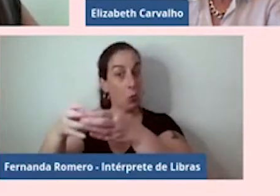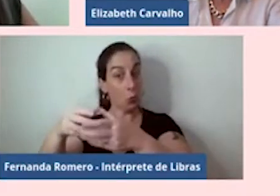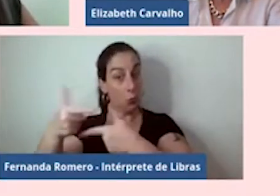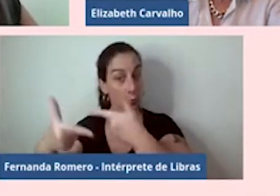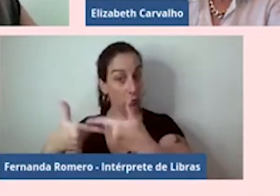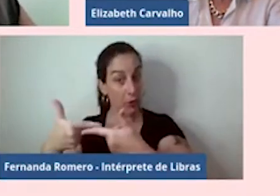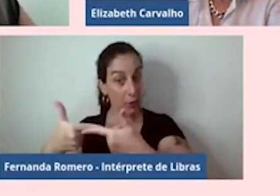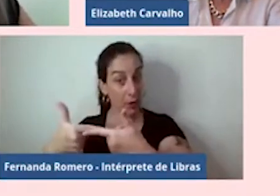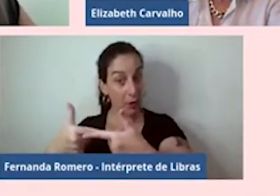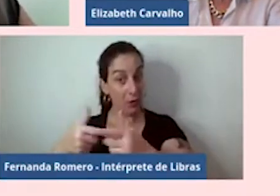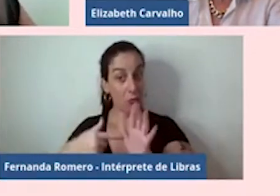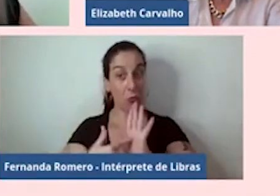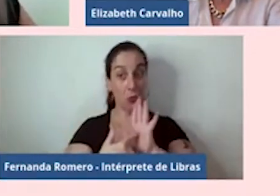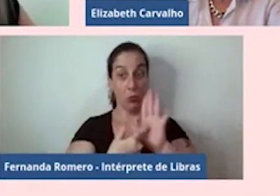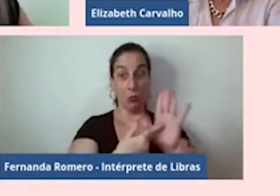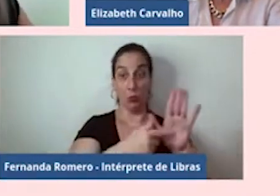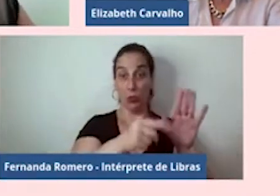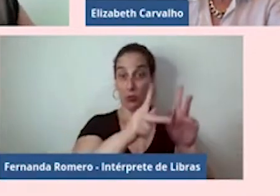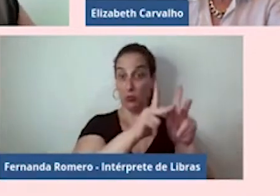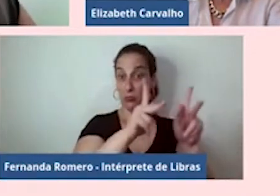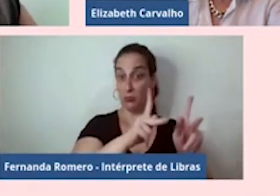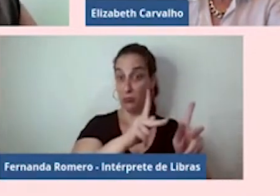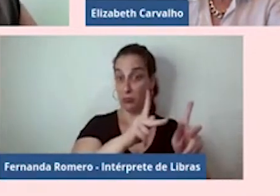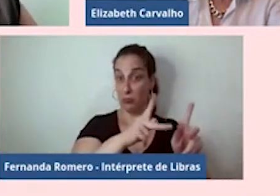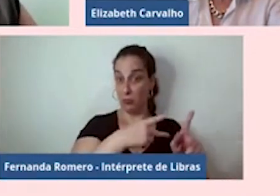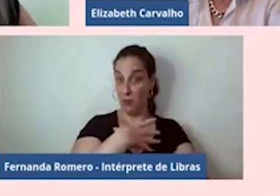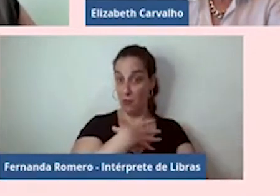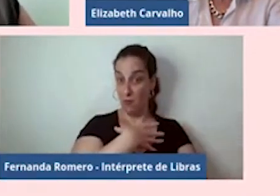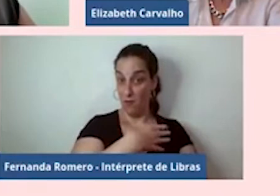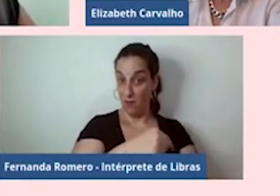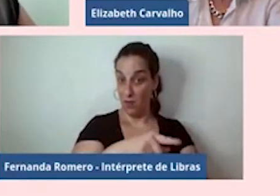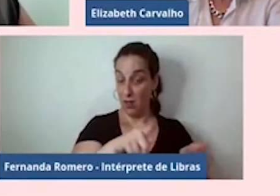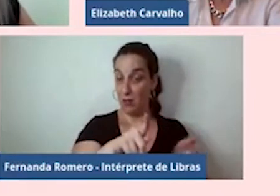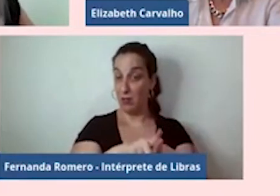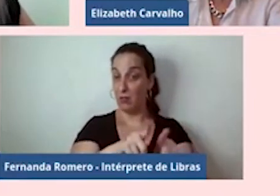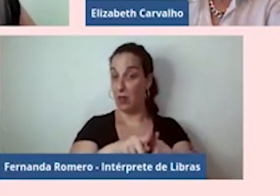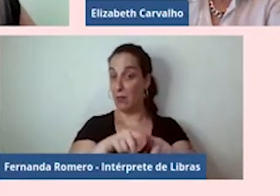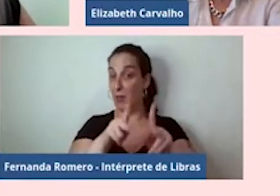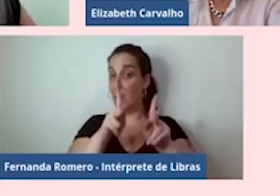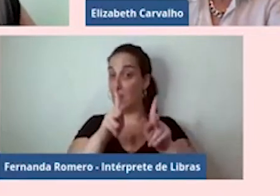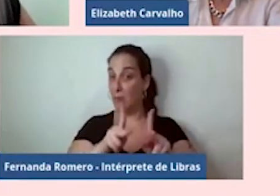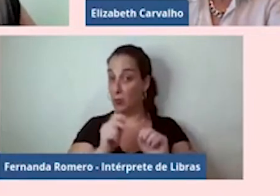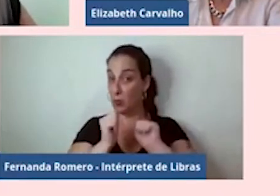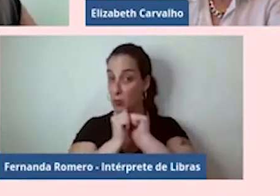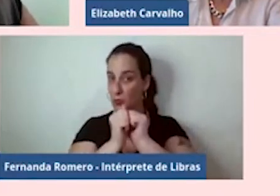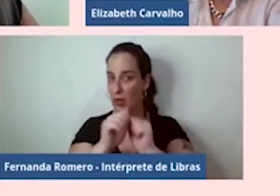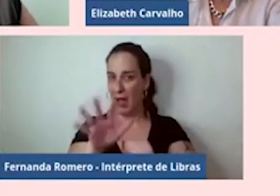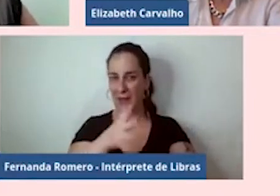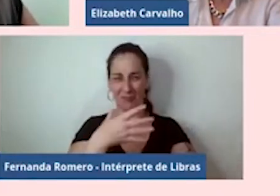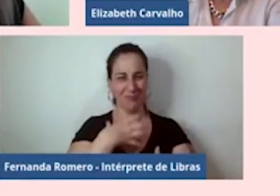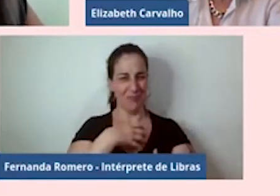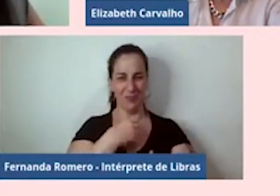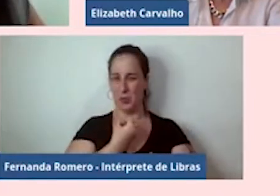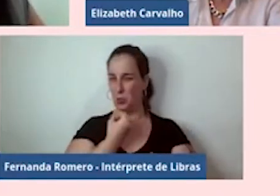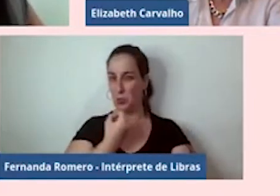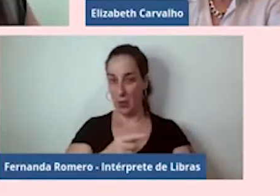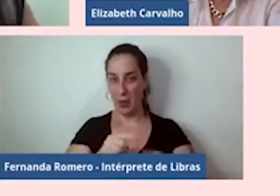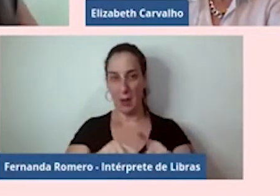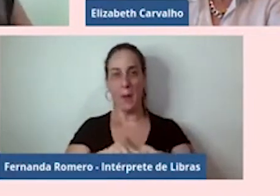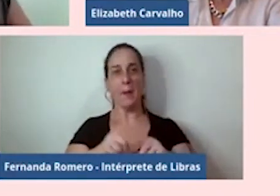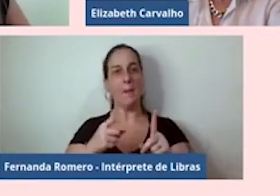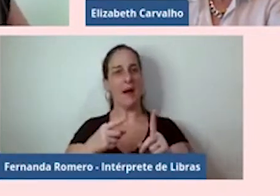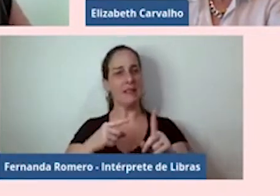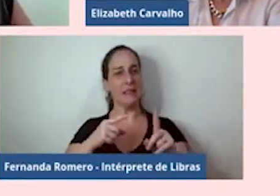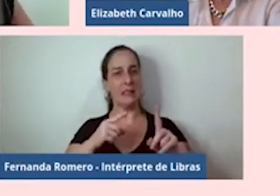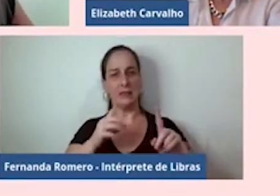os nossos filhos, a gente tem que passar tranquilidade para as pessoas que estão conosco, que às vezes nem a gente está legal, né? Mas a gente vai para a nossa rede de apoio,